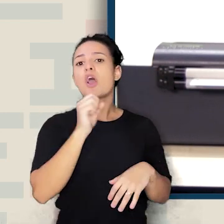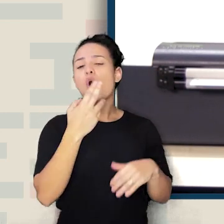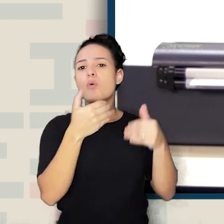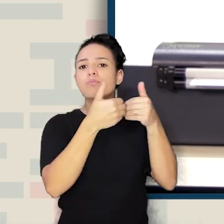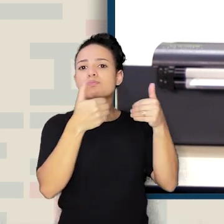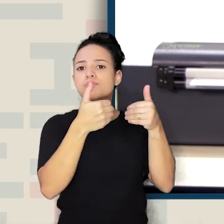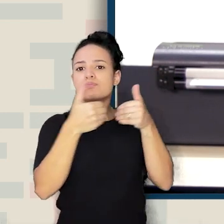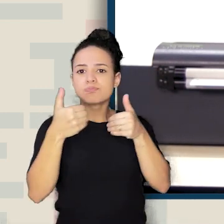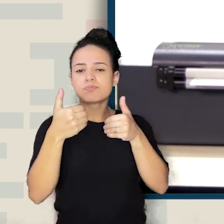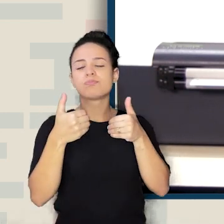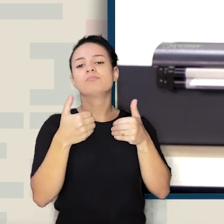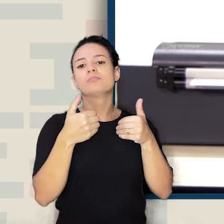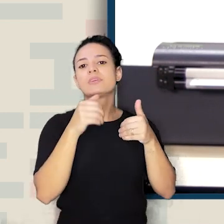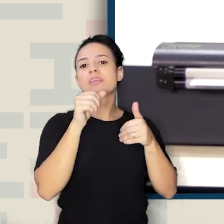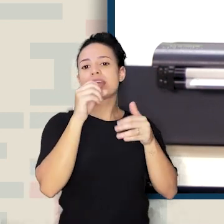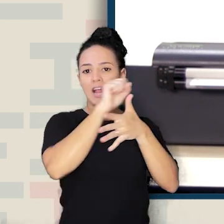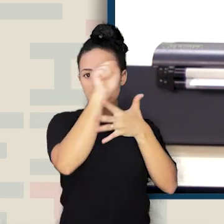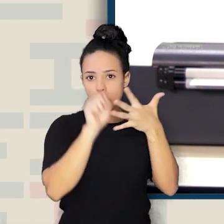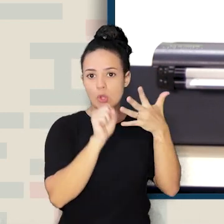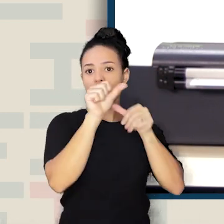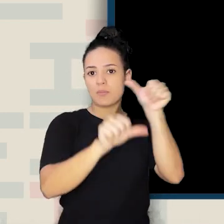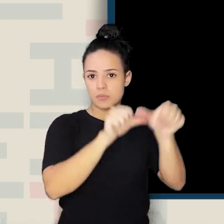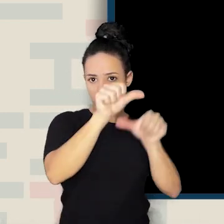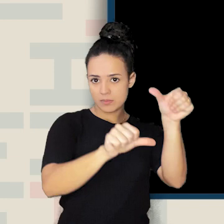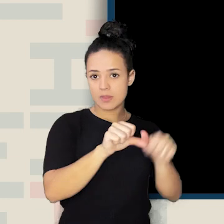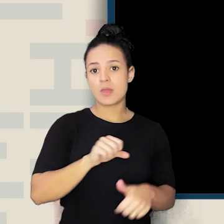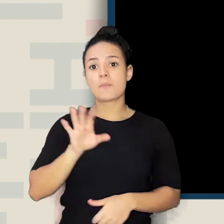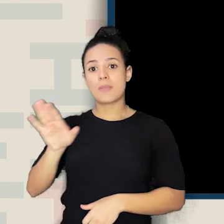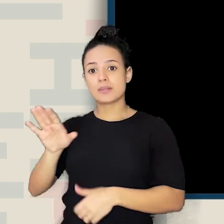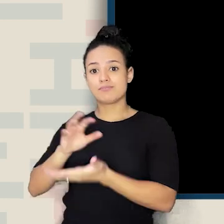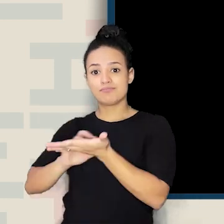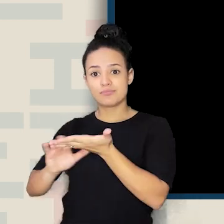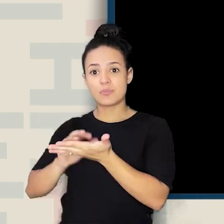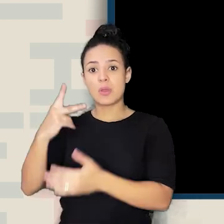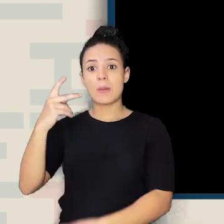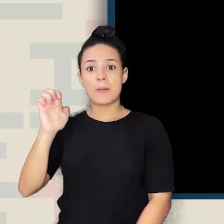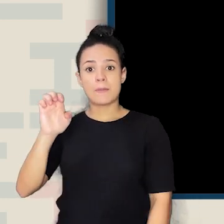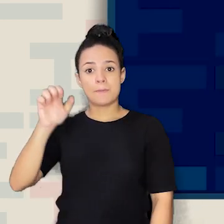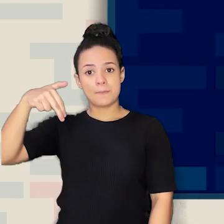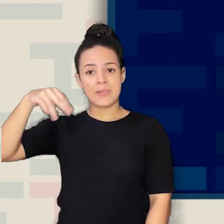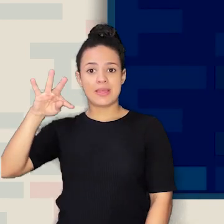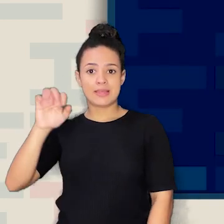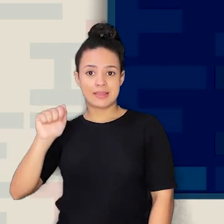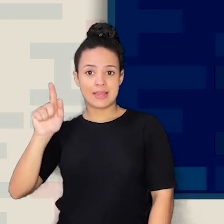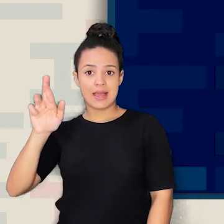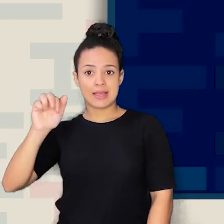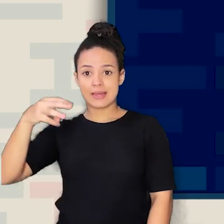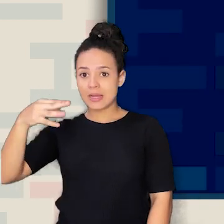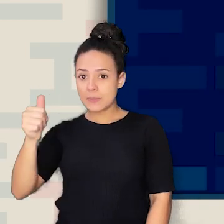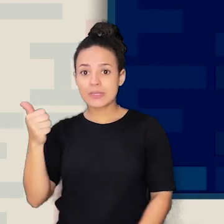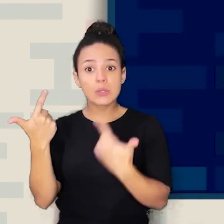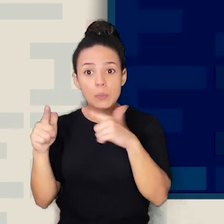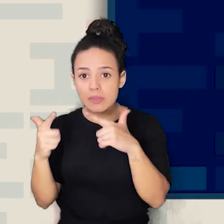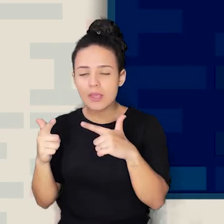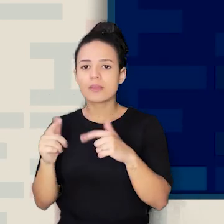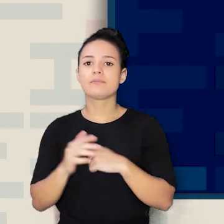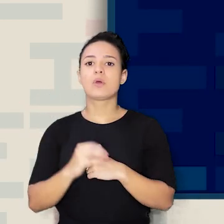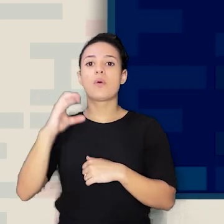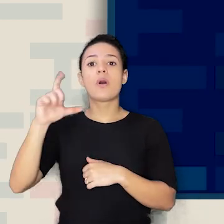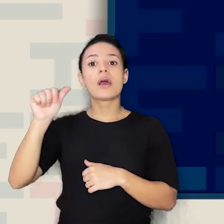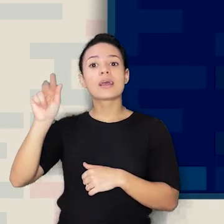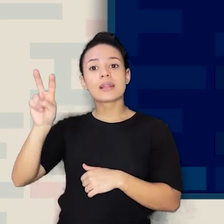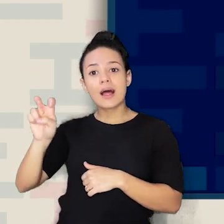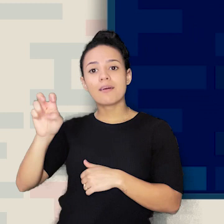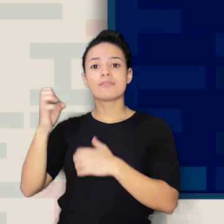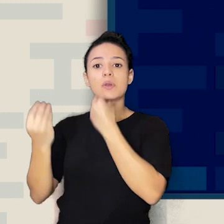notas que serão alteradas. Na musicografia, eu não tenho pentagrama, né? E a clave é meio que facultativa,